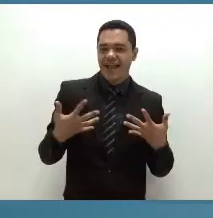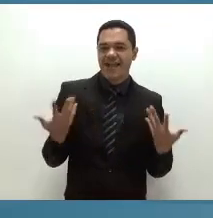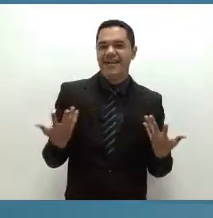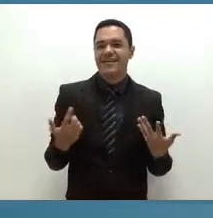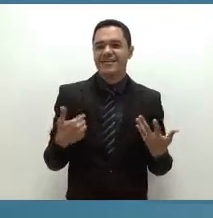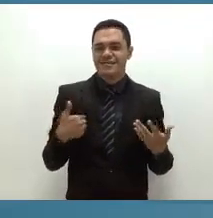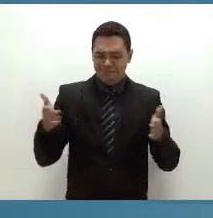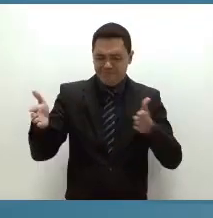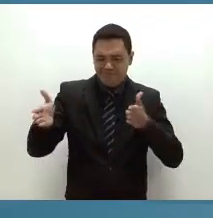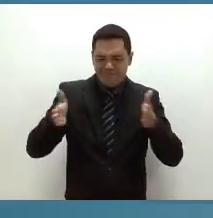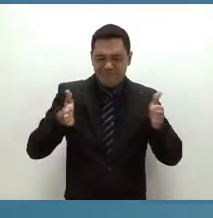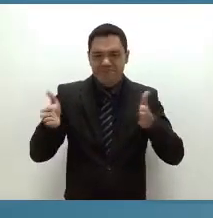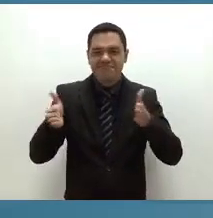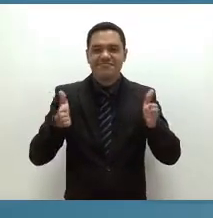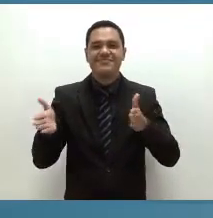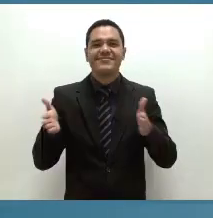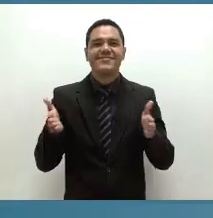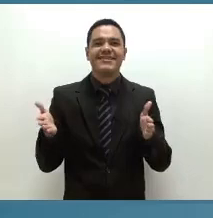de todo,